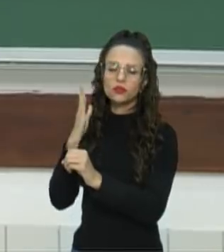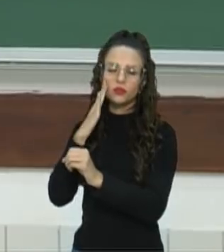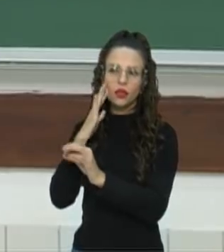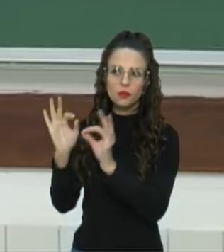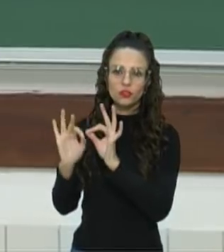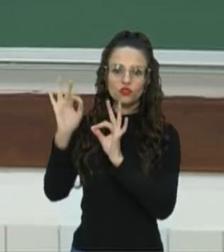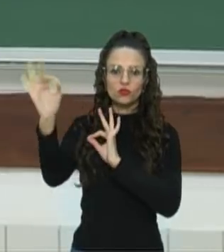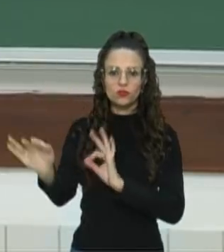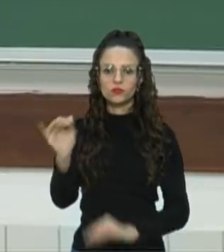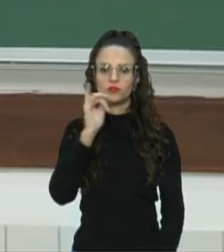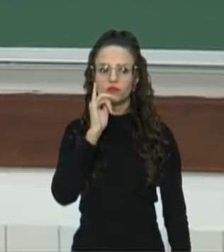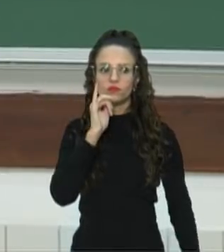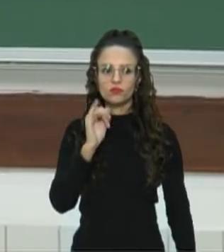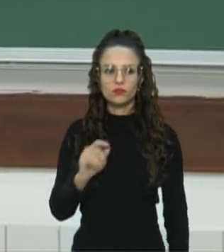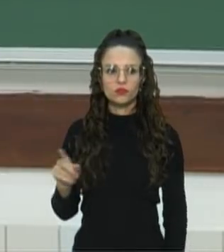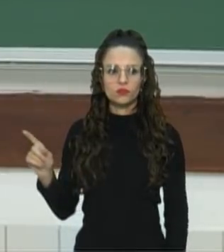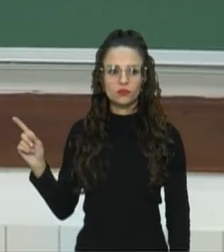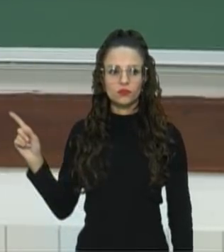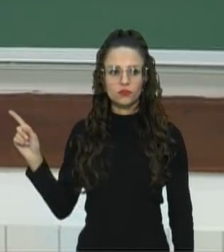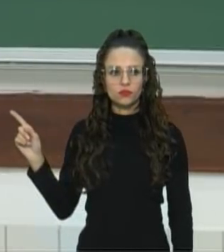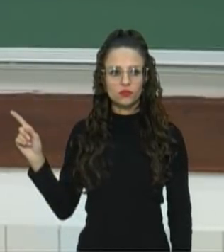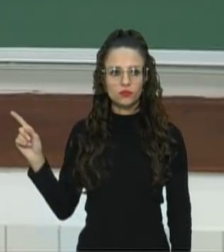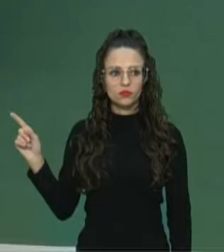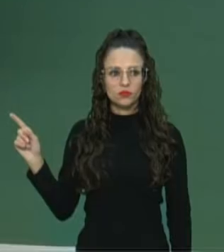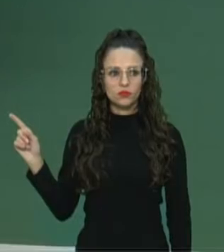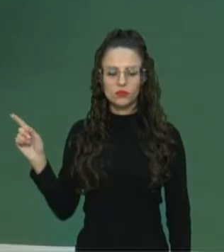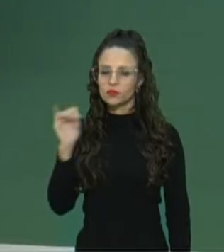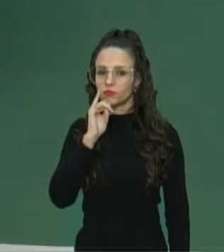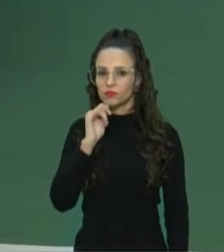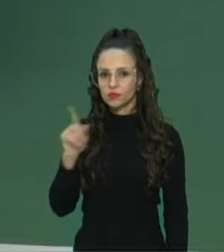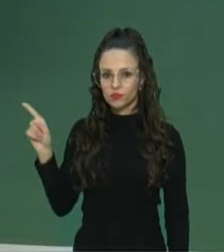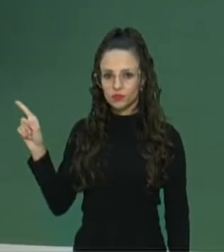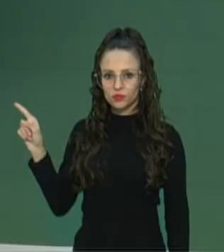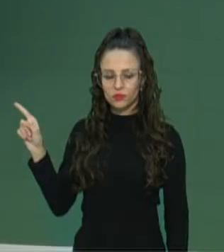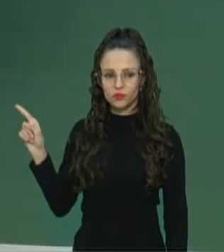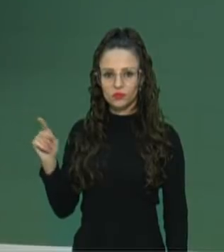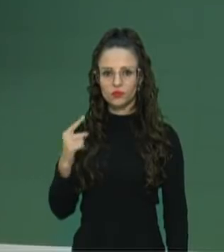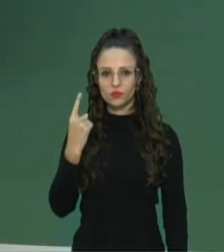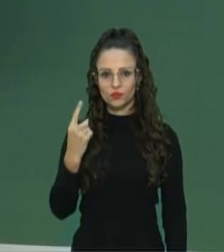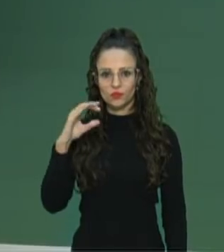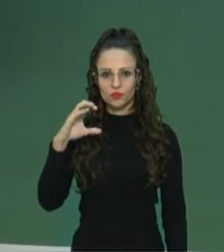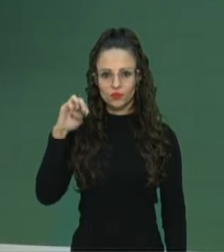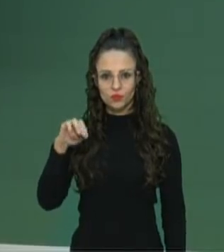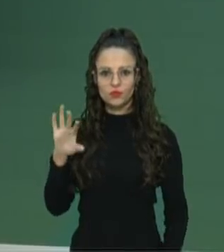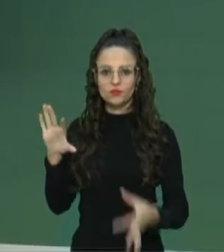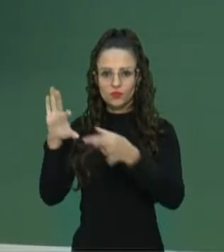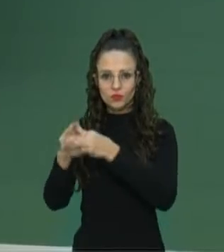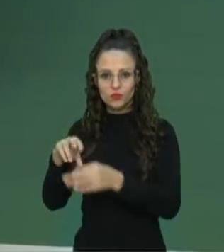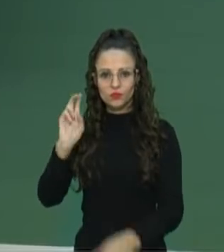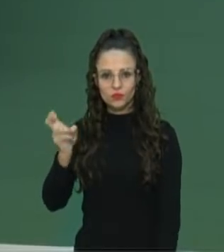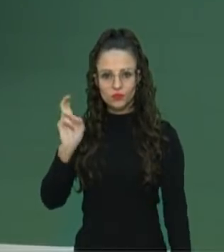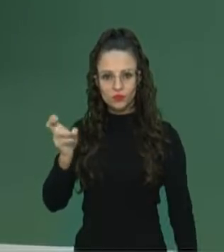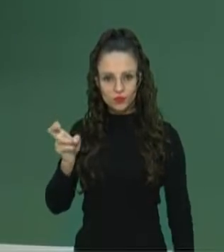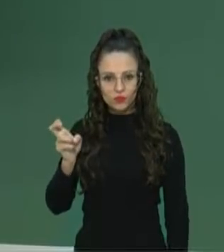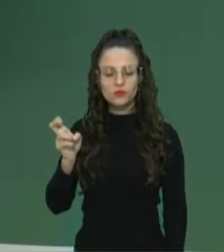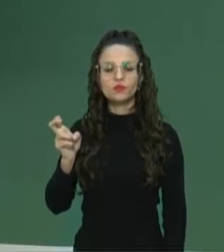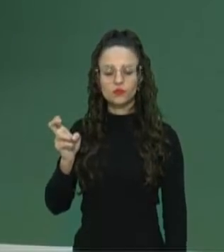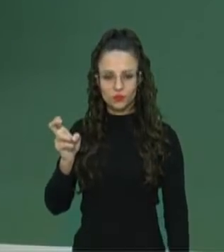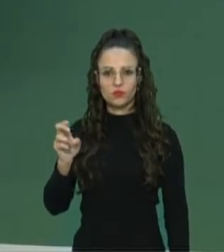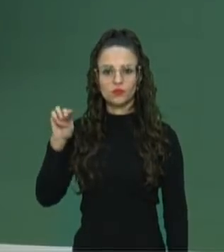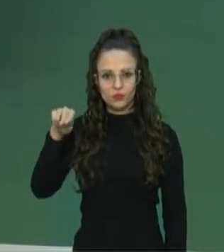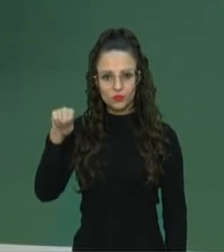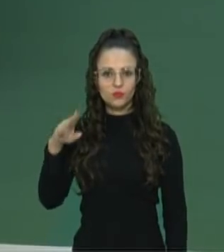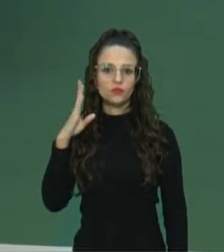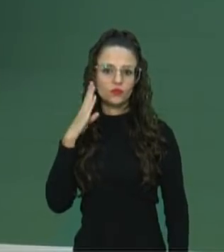por exemplo, voltando aqui, ele sabe aqui nessa escala aqui, ó, ele sabe que 1 centímetro corresponde a 5.000 metros. Então ele